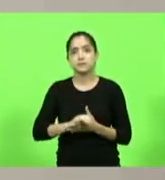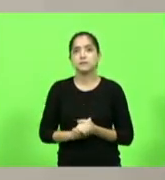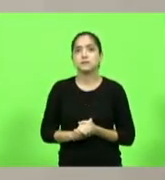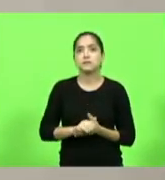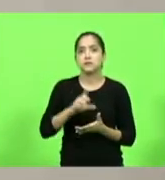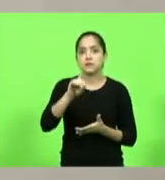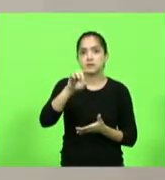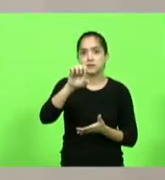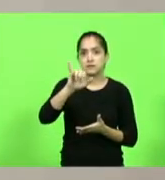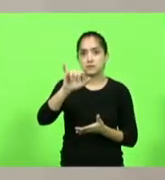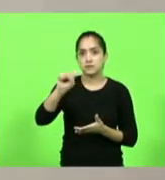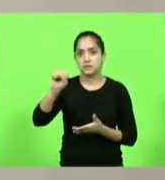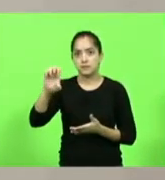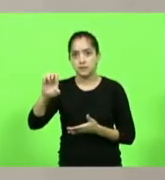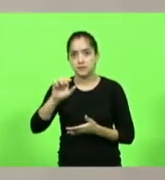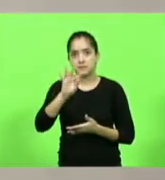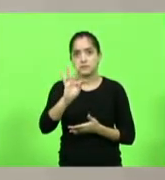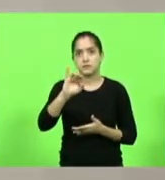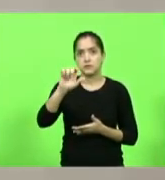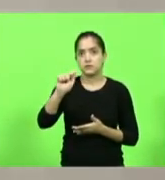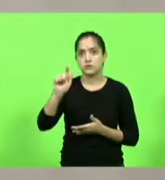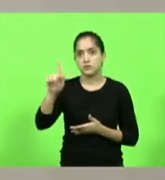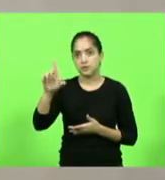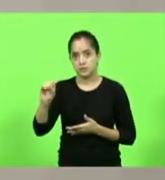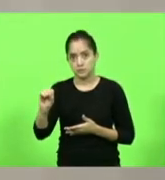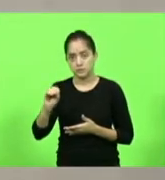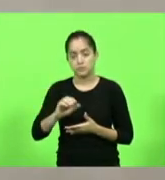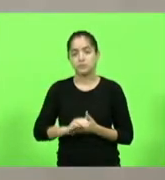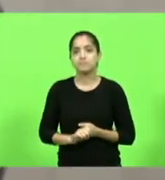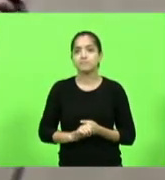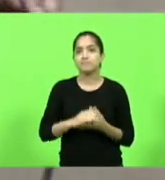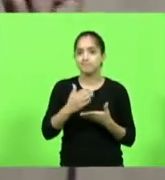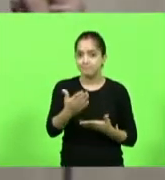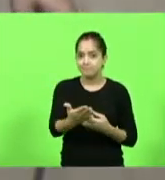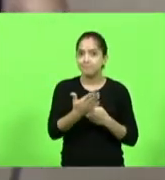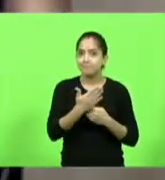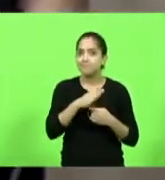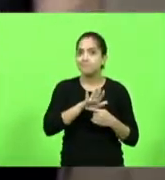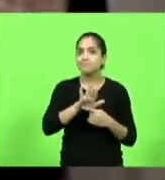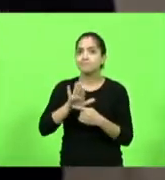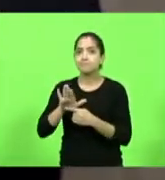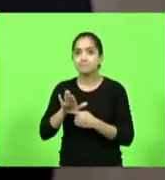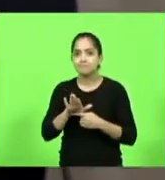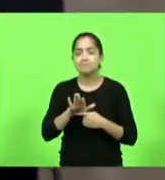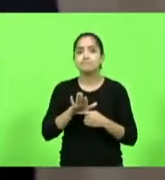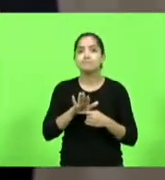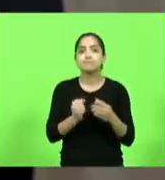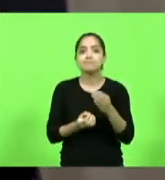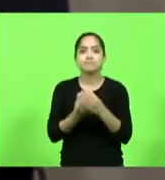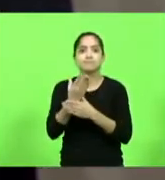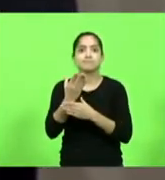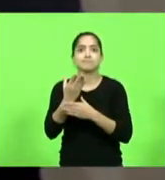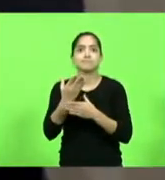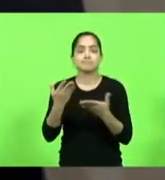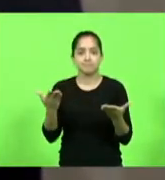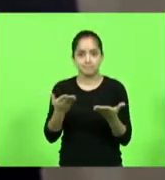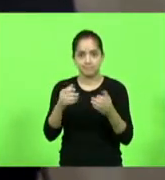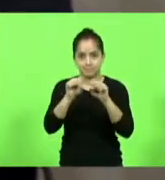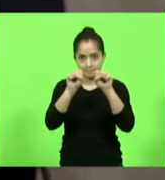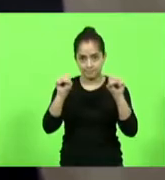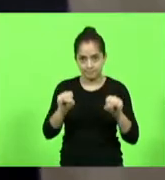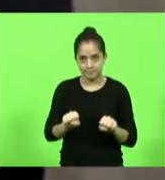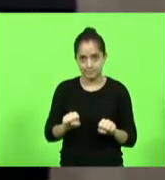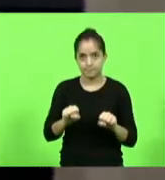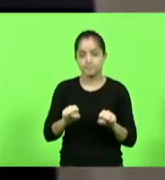Deise e o Tiago Souza, que nos ajudaram muito na implementação do CI aqui no